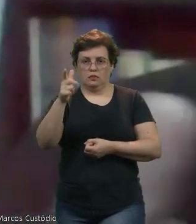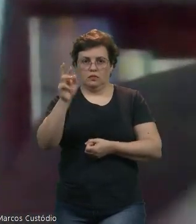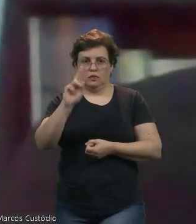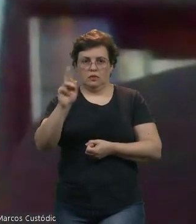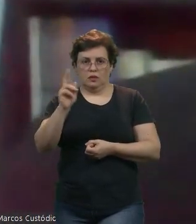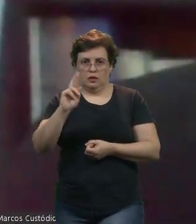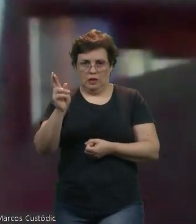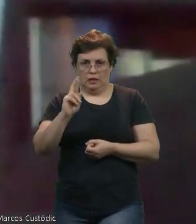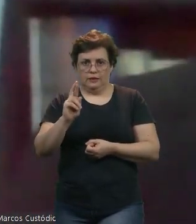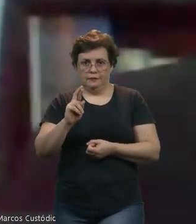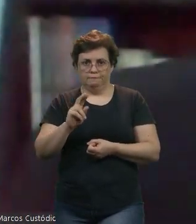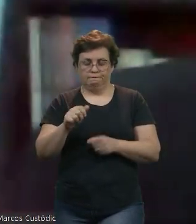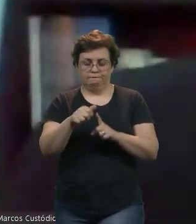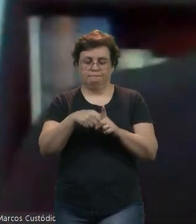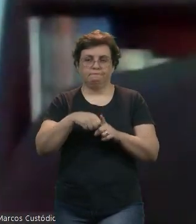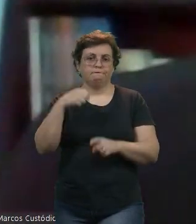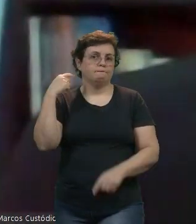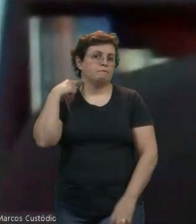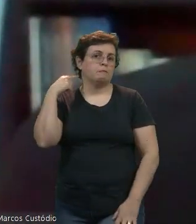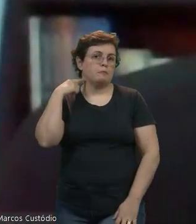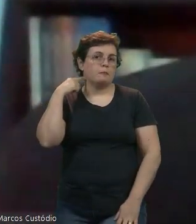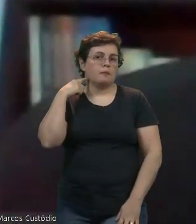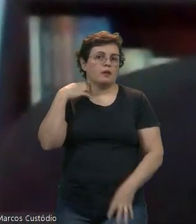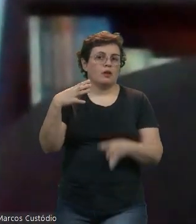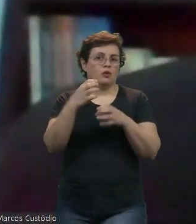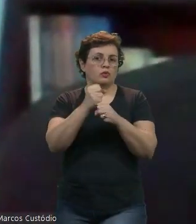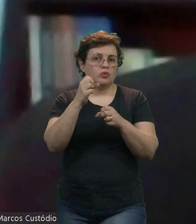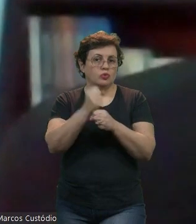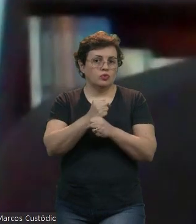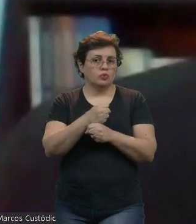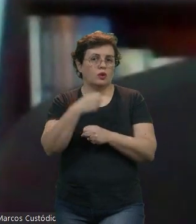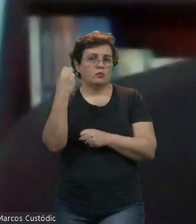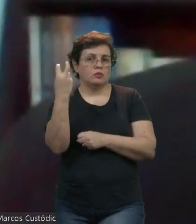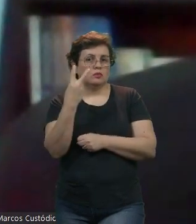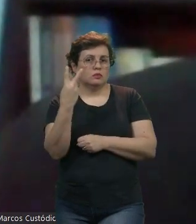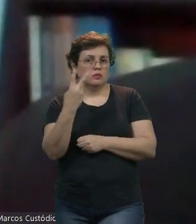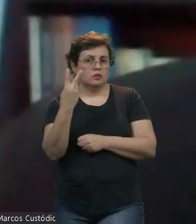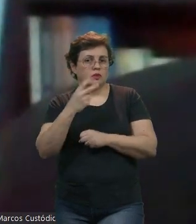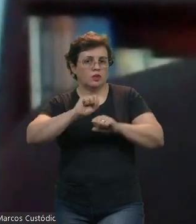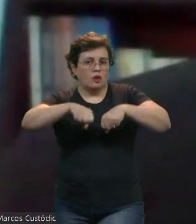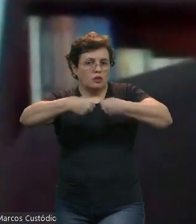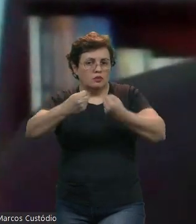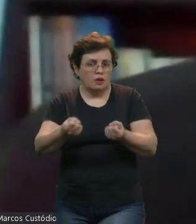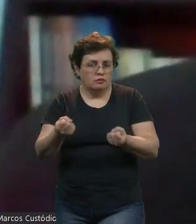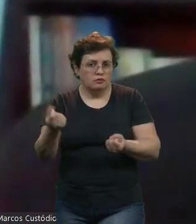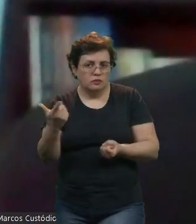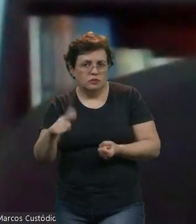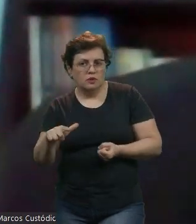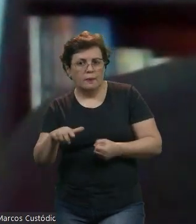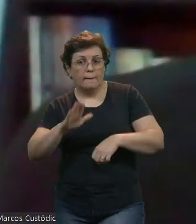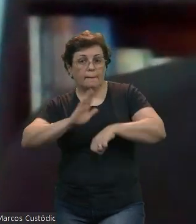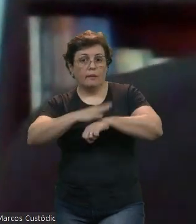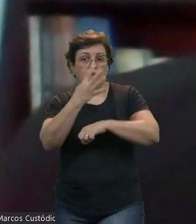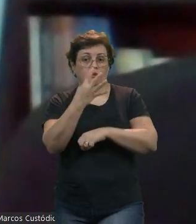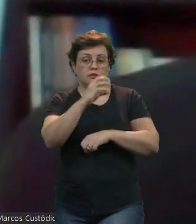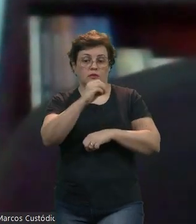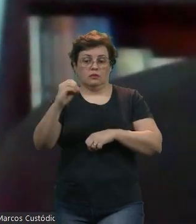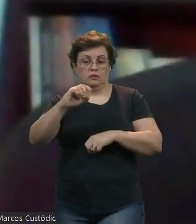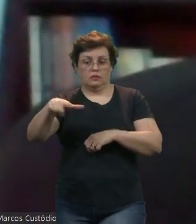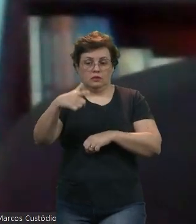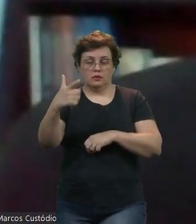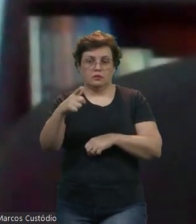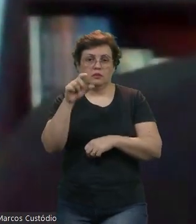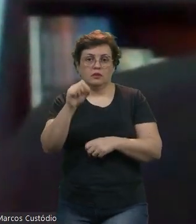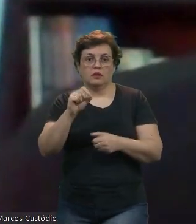no referente ao mês de maio, soma-se uma segunda devolução de mais 400 mil que